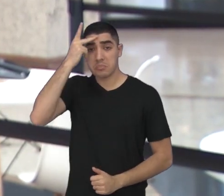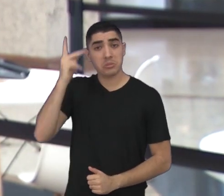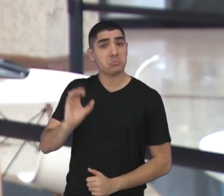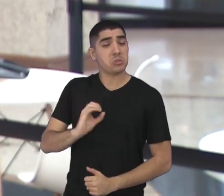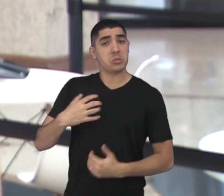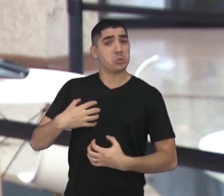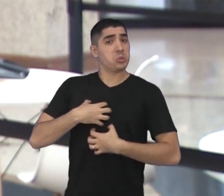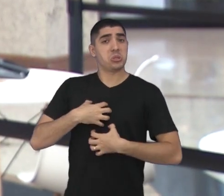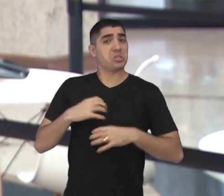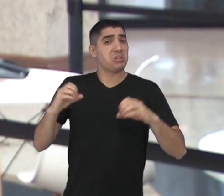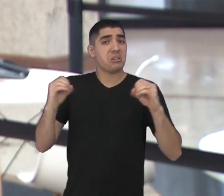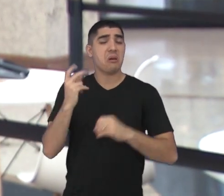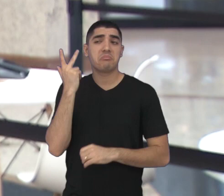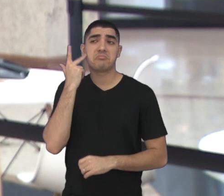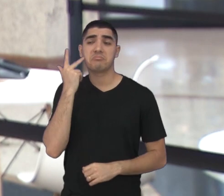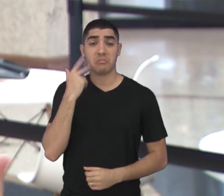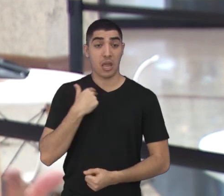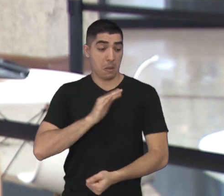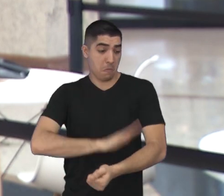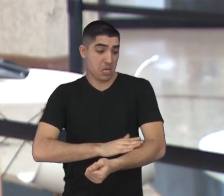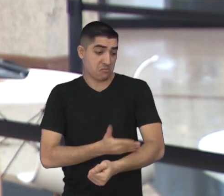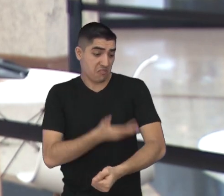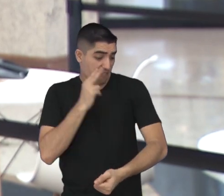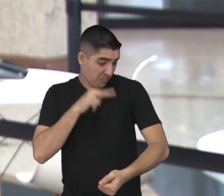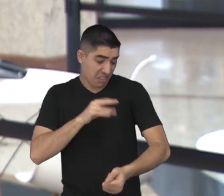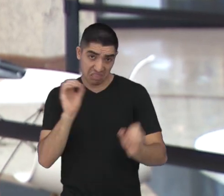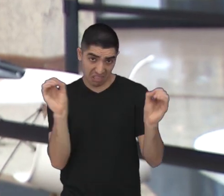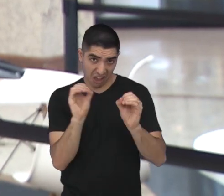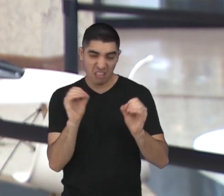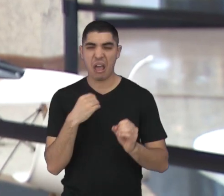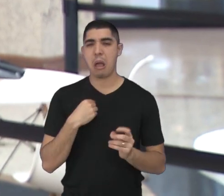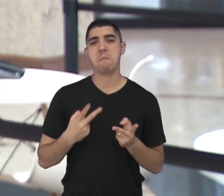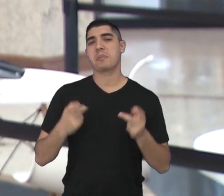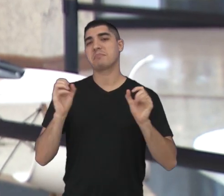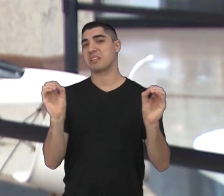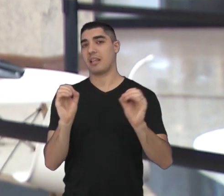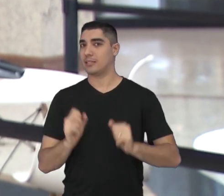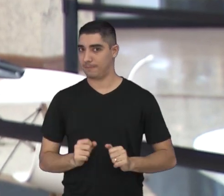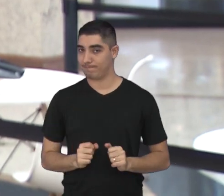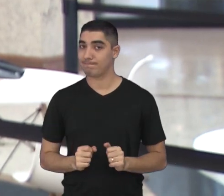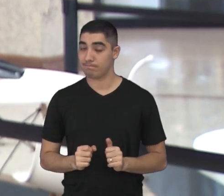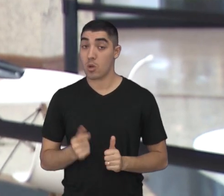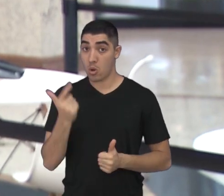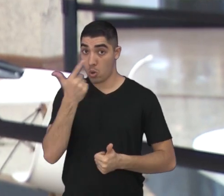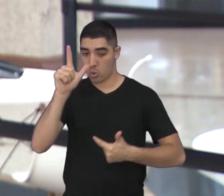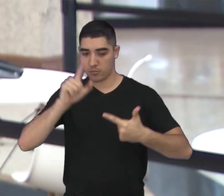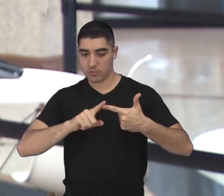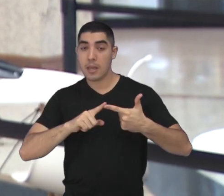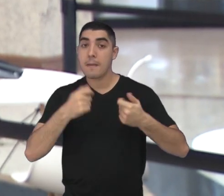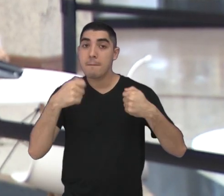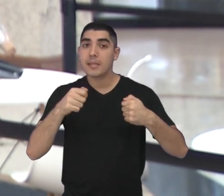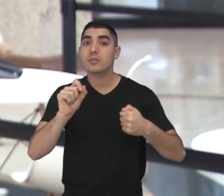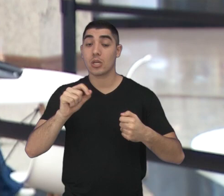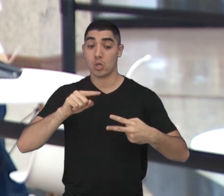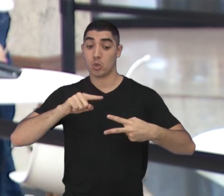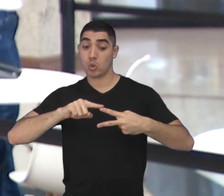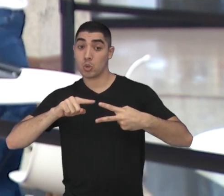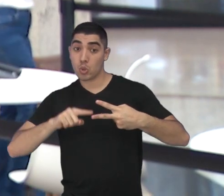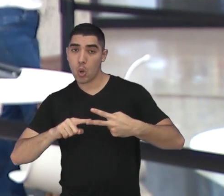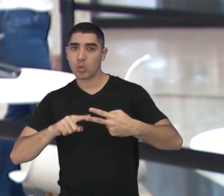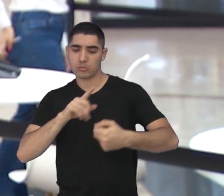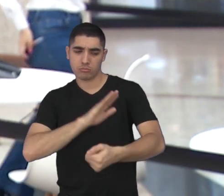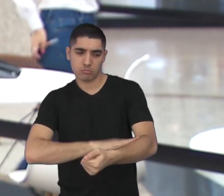paciente pode não sentir nada. Se ele não aferir a pressão, ele não vai saber que está hipertenso. O segundo ponto é que a gente precisa de